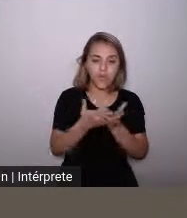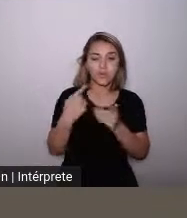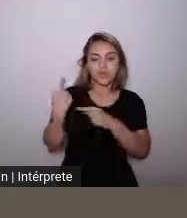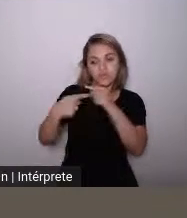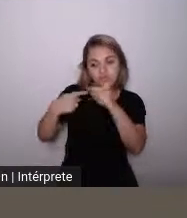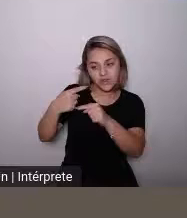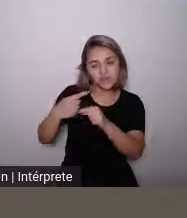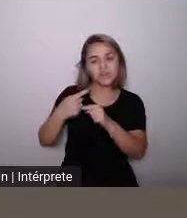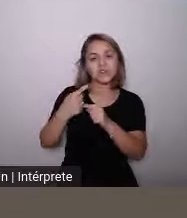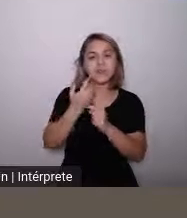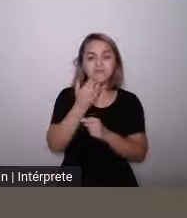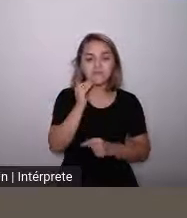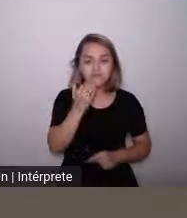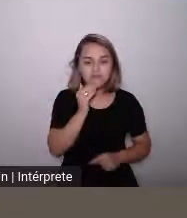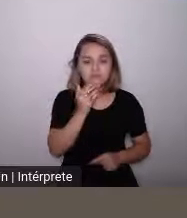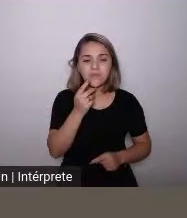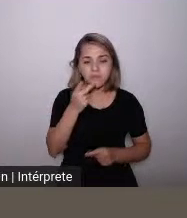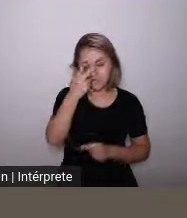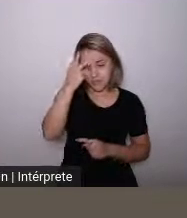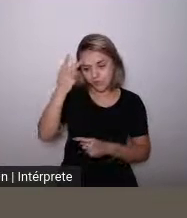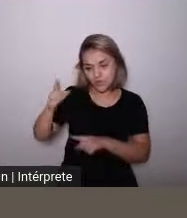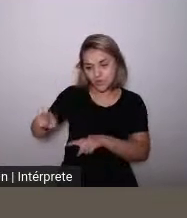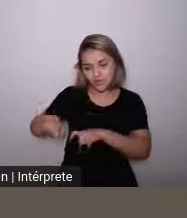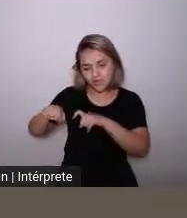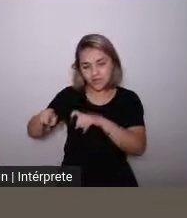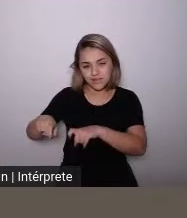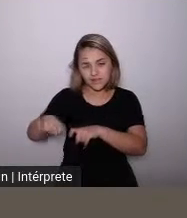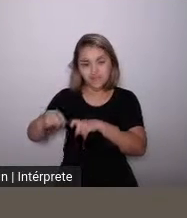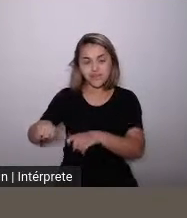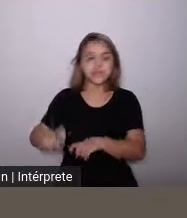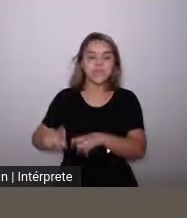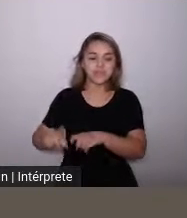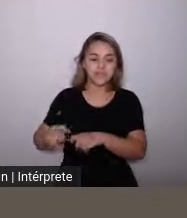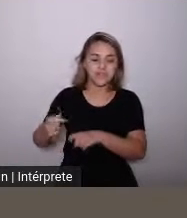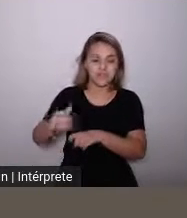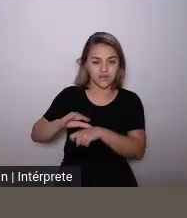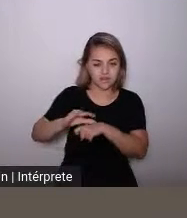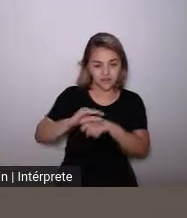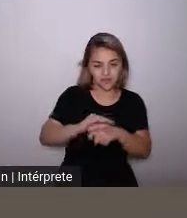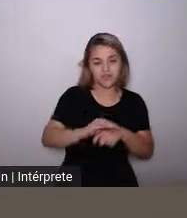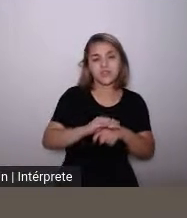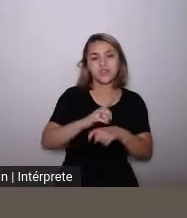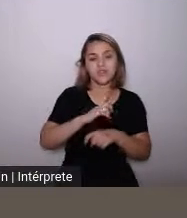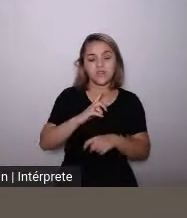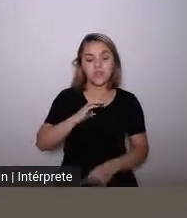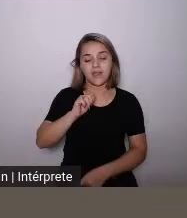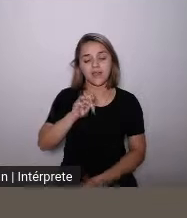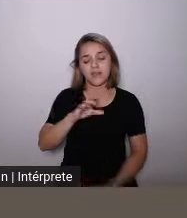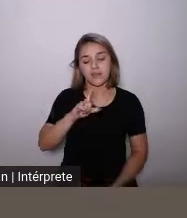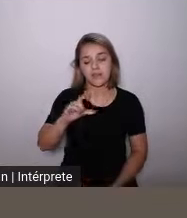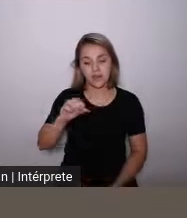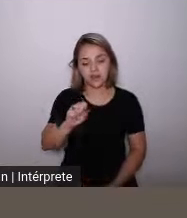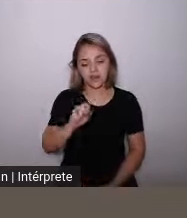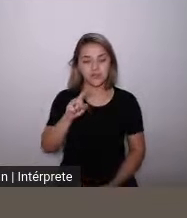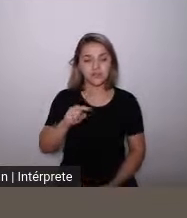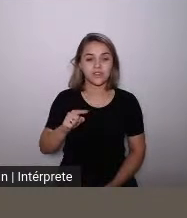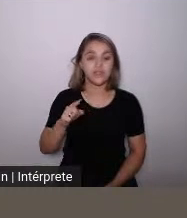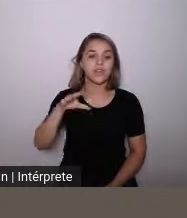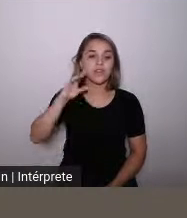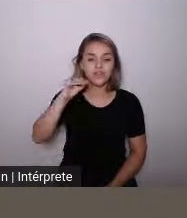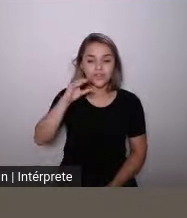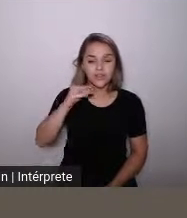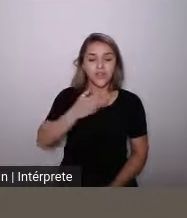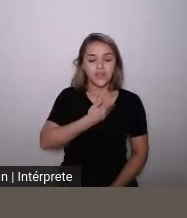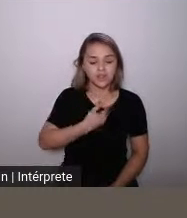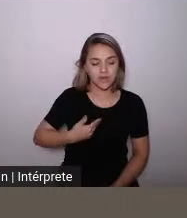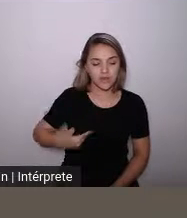do fazendeiro do ar, para usar a expressão de Carlos Drummond de Andrade, futuro funcionário público de classe média, por onde transitam certos